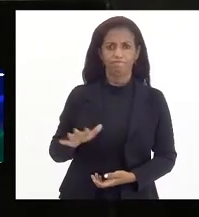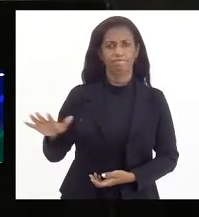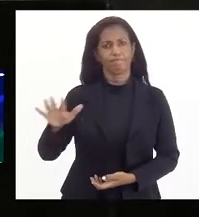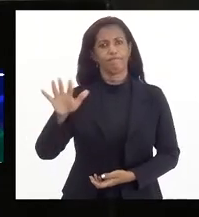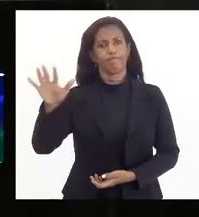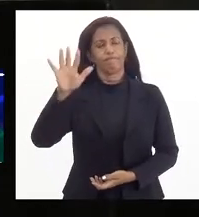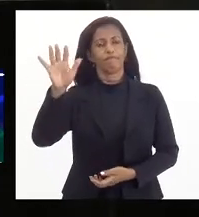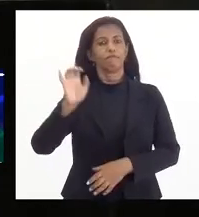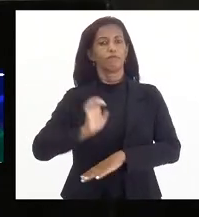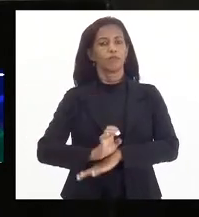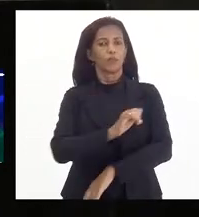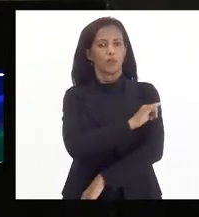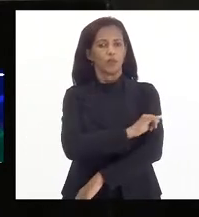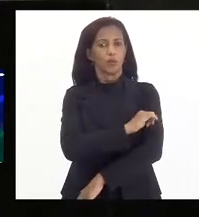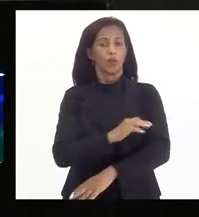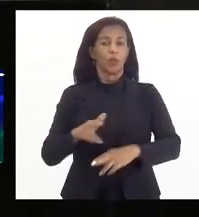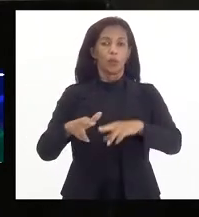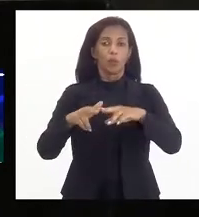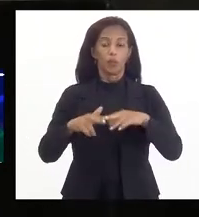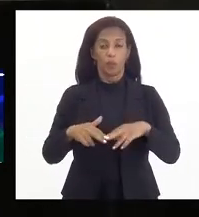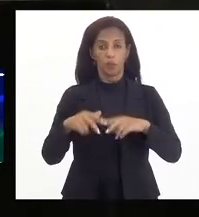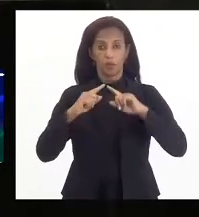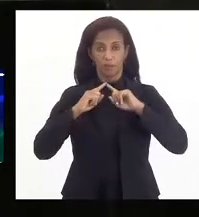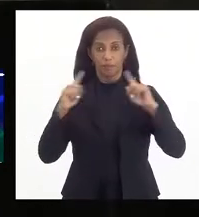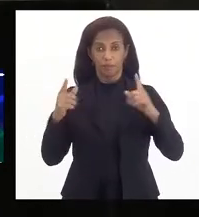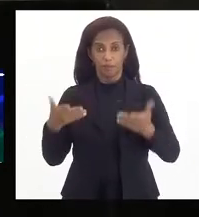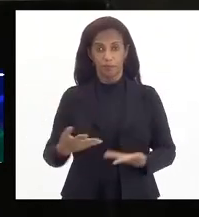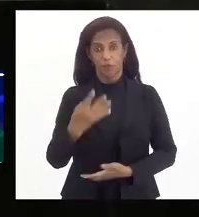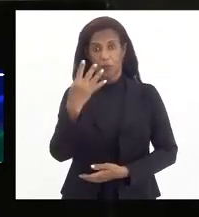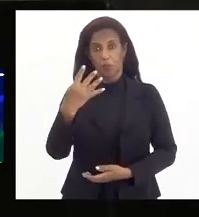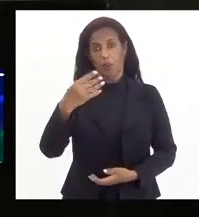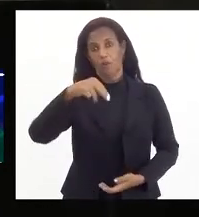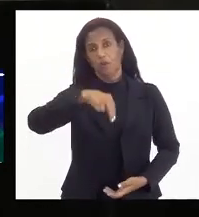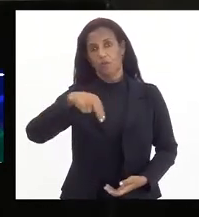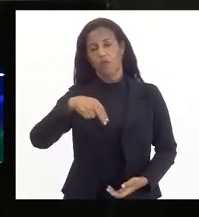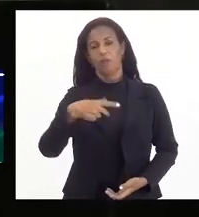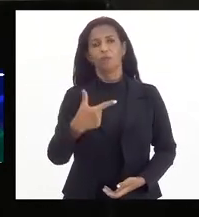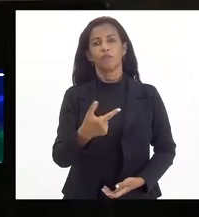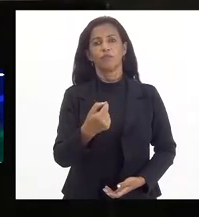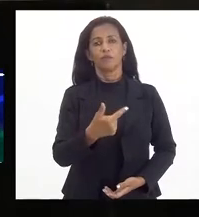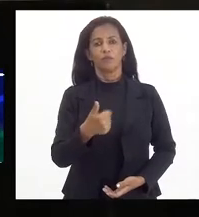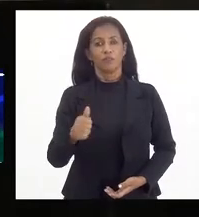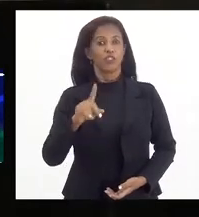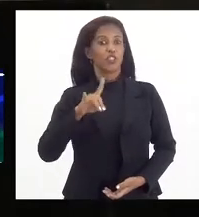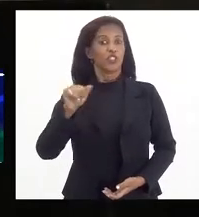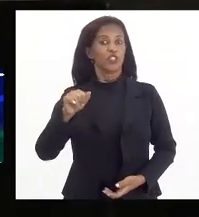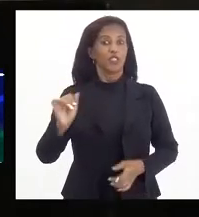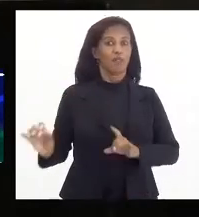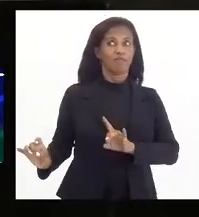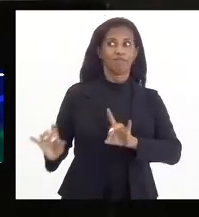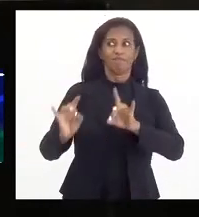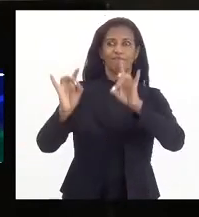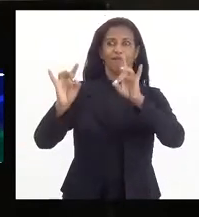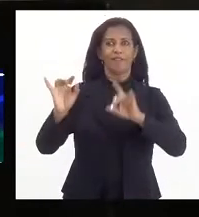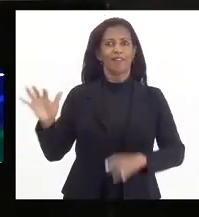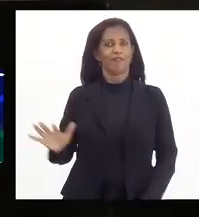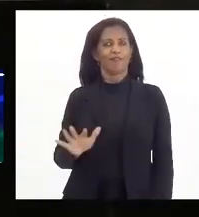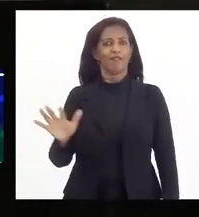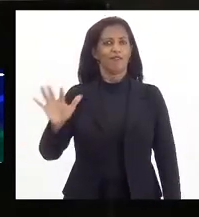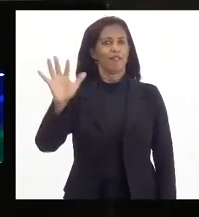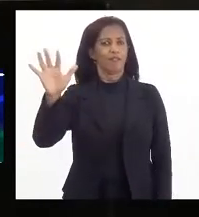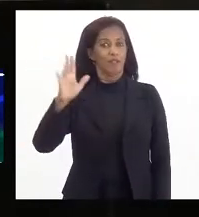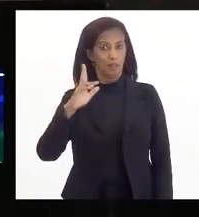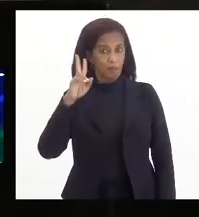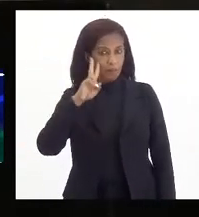do Rio de Janeiro por isso faço essa manifestação hoje em dia quatro de novembro e2021 Dia Nacional da favela mas é